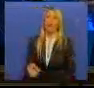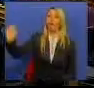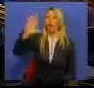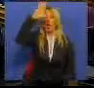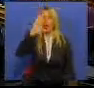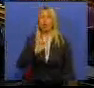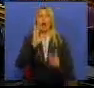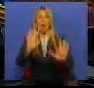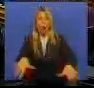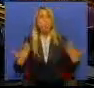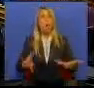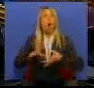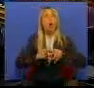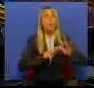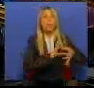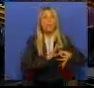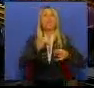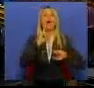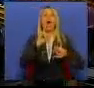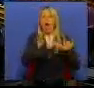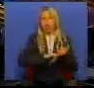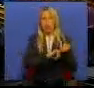ser cooperativa ou pode ser particular.